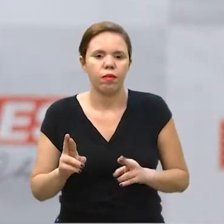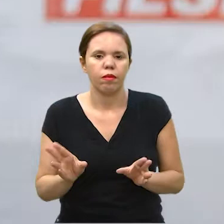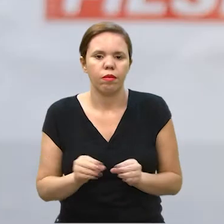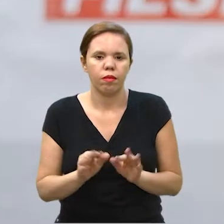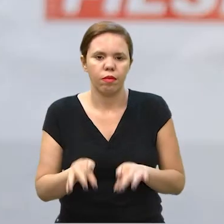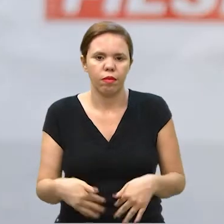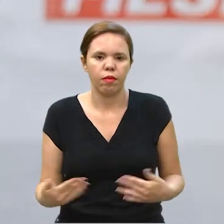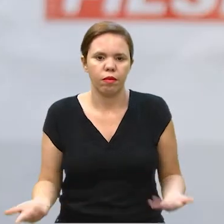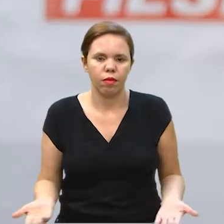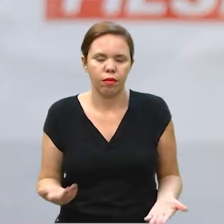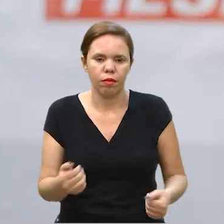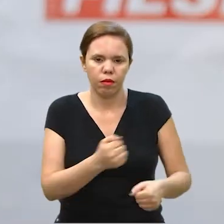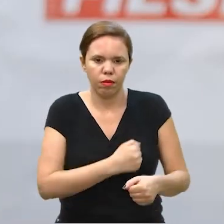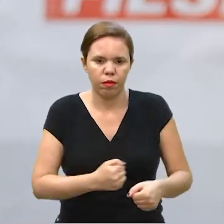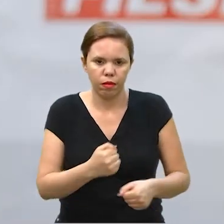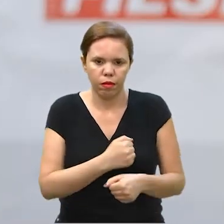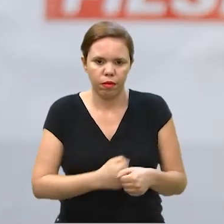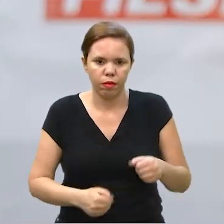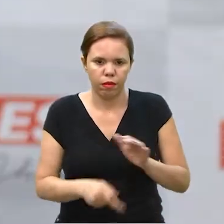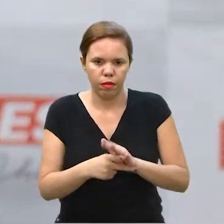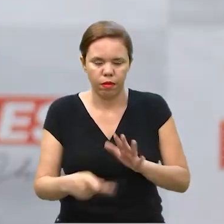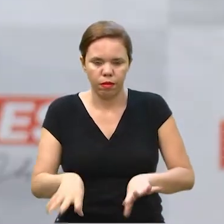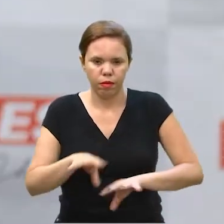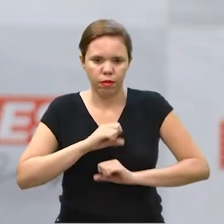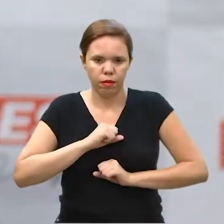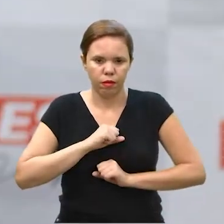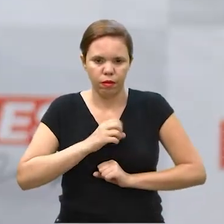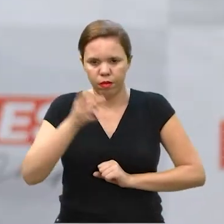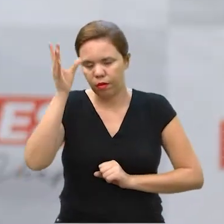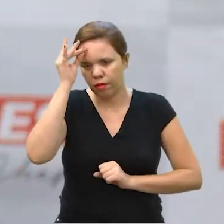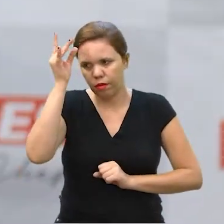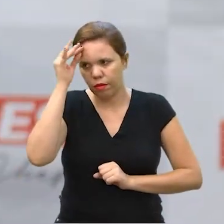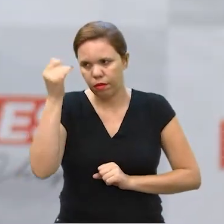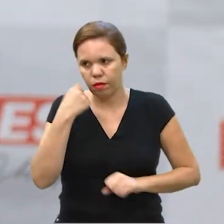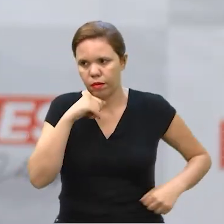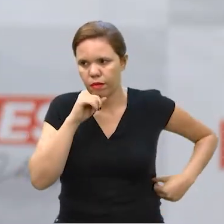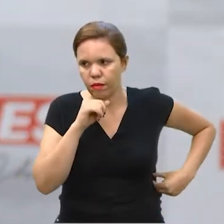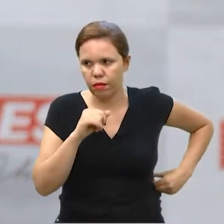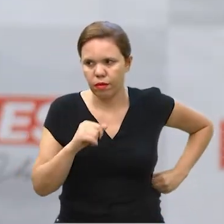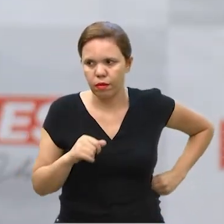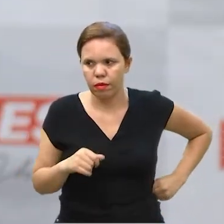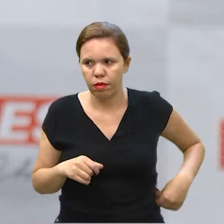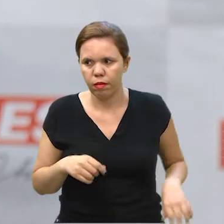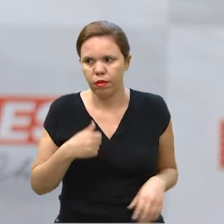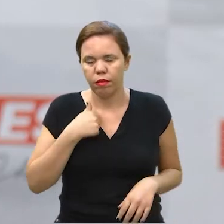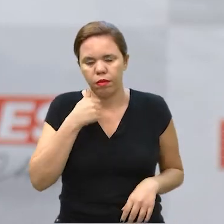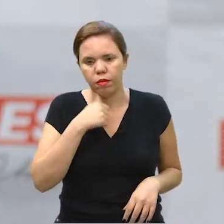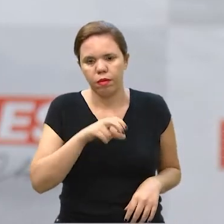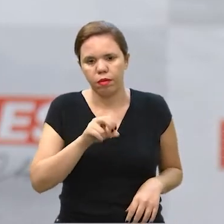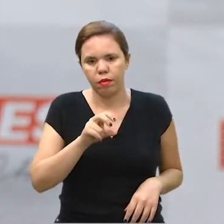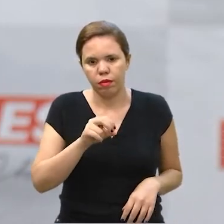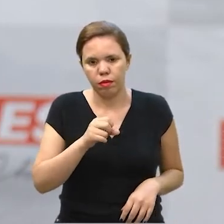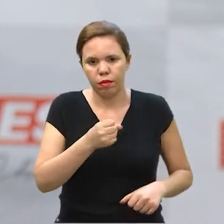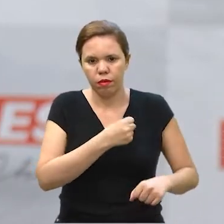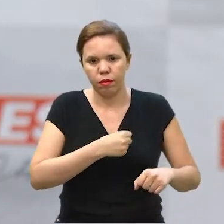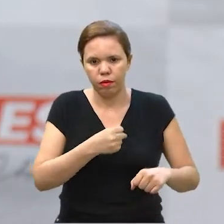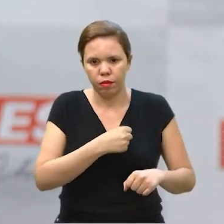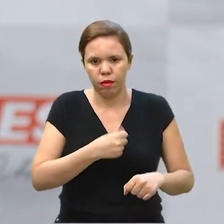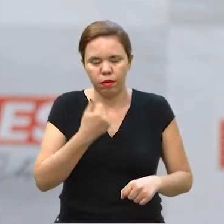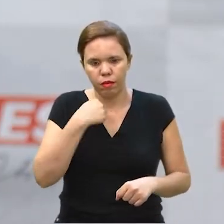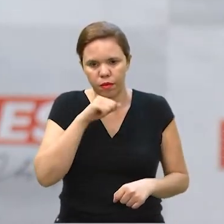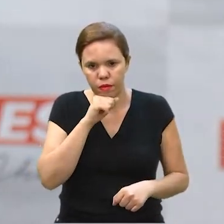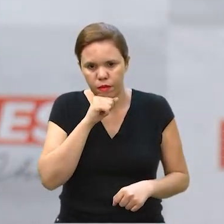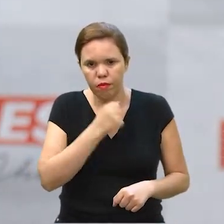final. A cozinha está no sangue da Vanessa. Aprendi com a minha mãe, mas a minha avó é cozinheira, minha